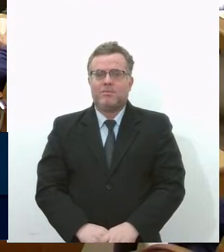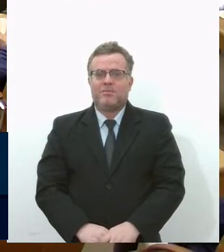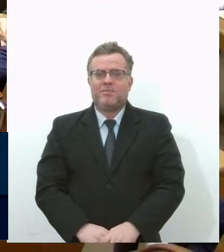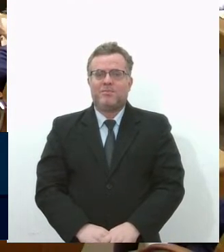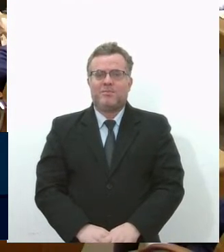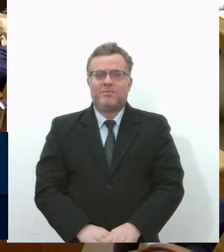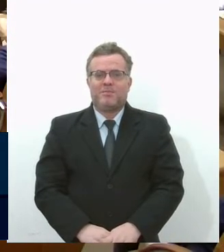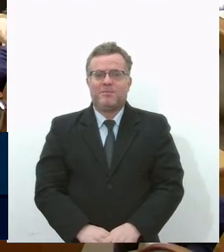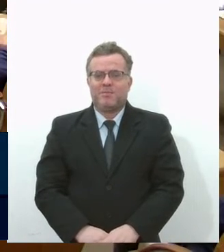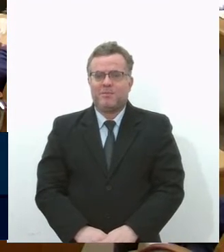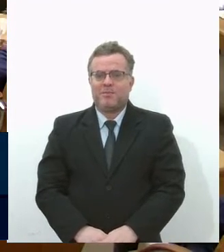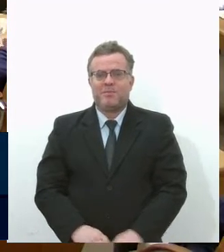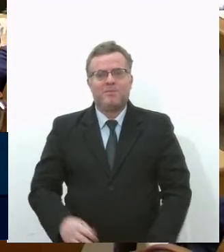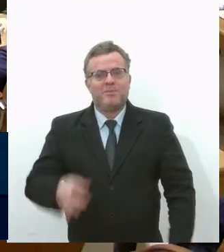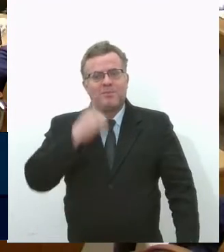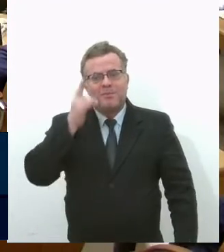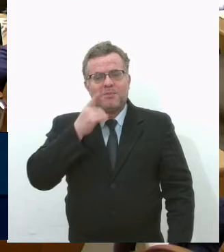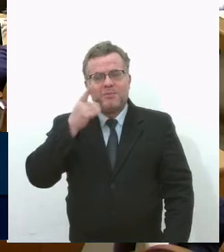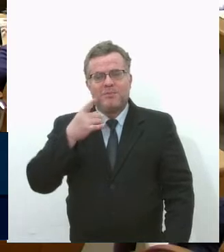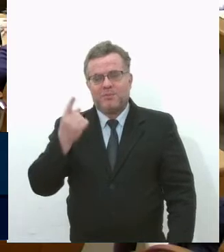Com a palavra, deputado Zezinho Guimarães.